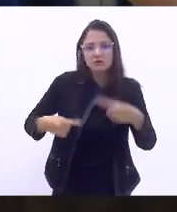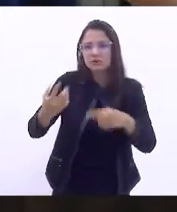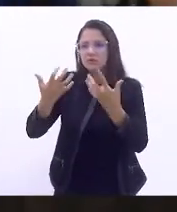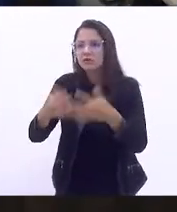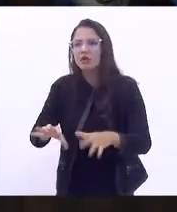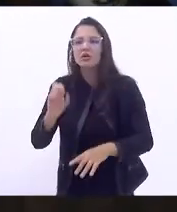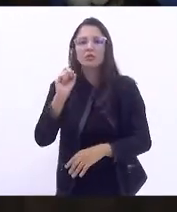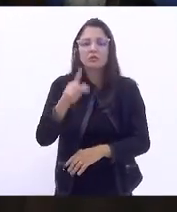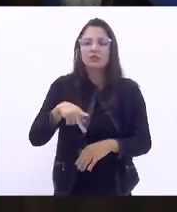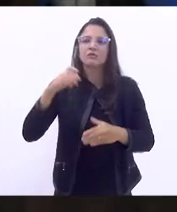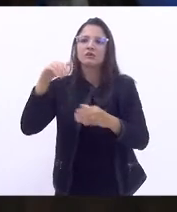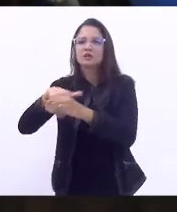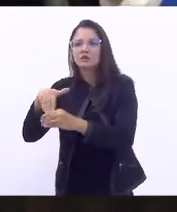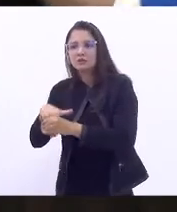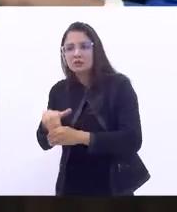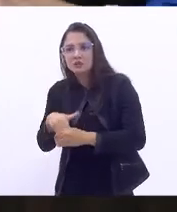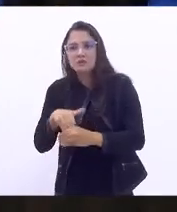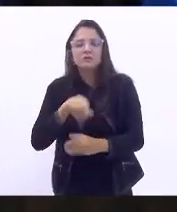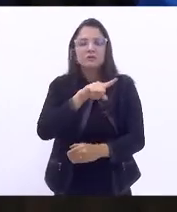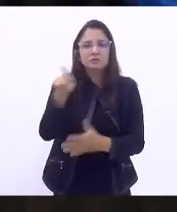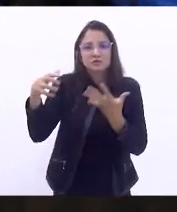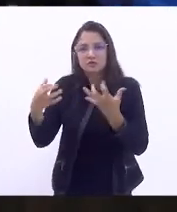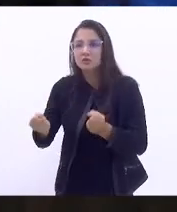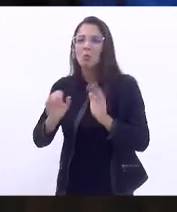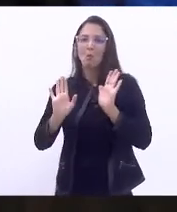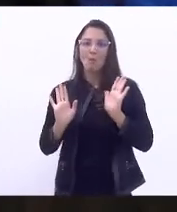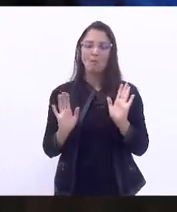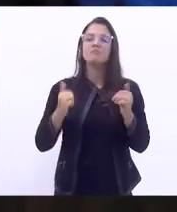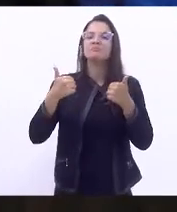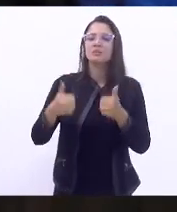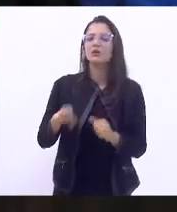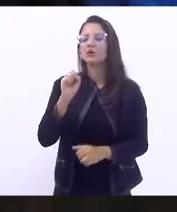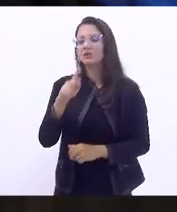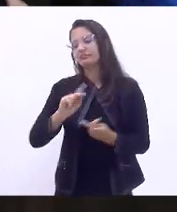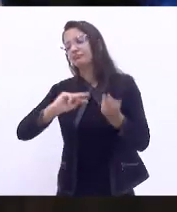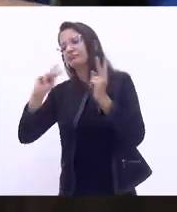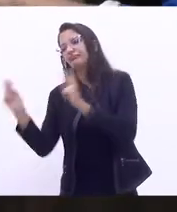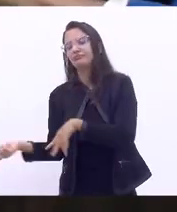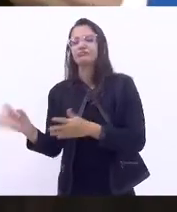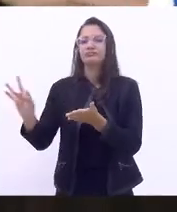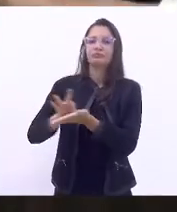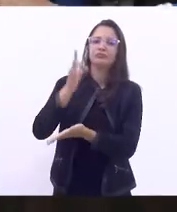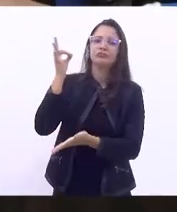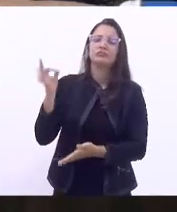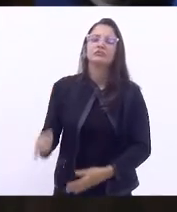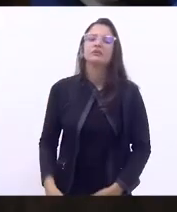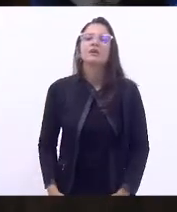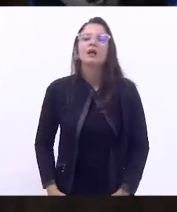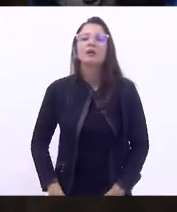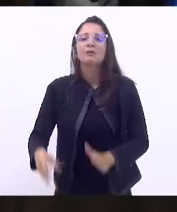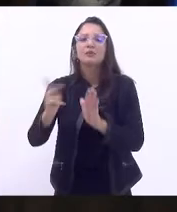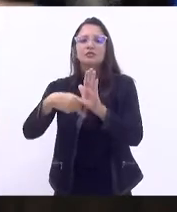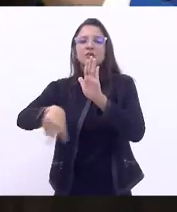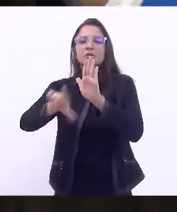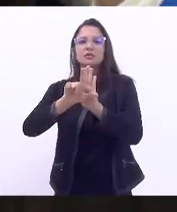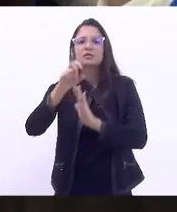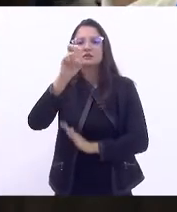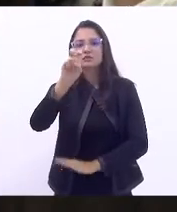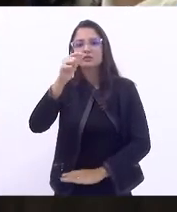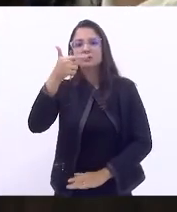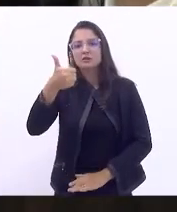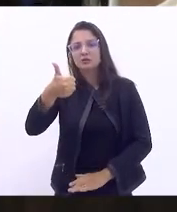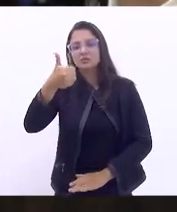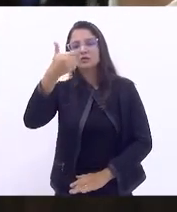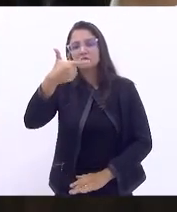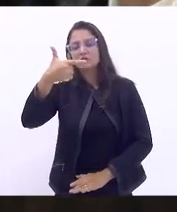em votação. Seus que aprovam, permaneçam como estão aprovados, vai autógrafo. Projeto de lei 5197, 21, de